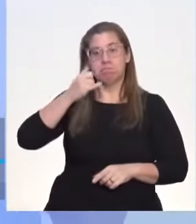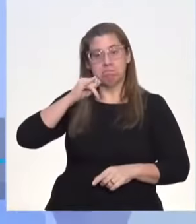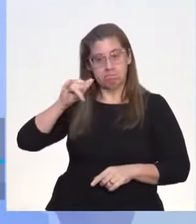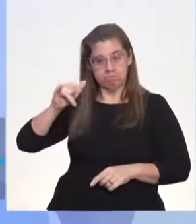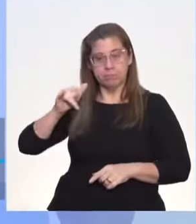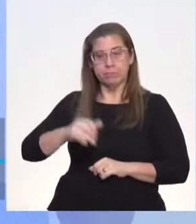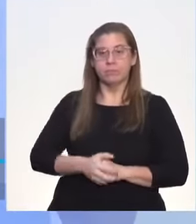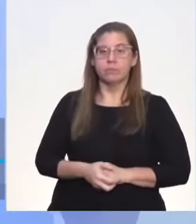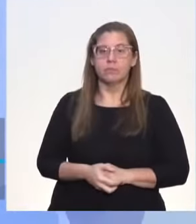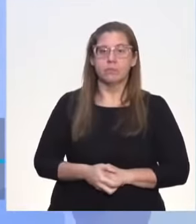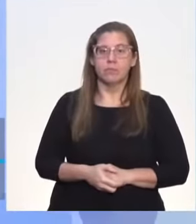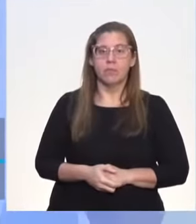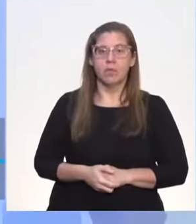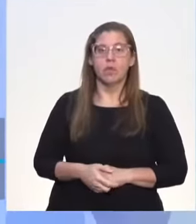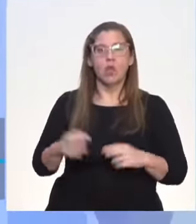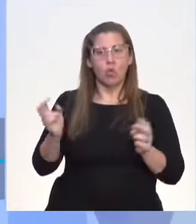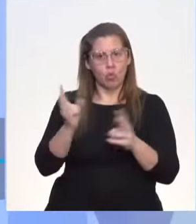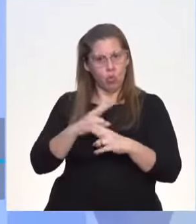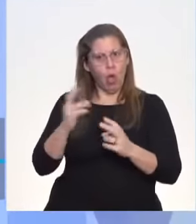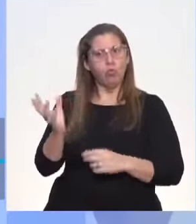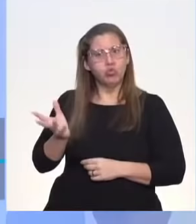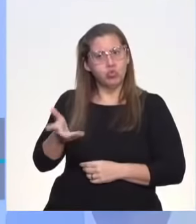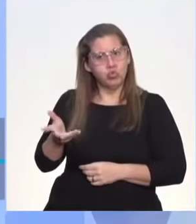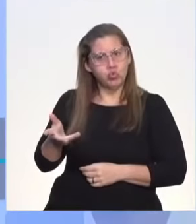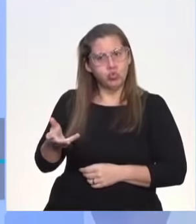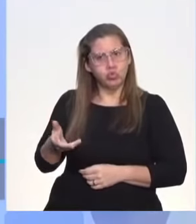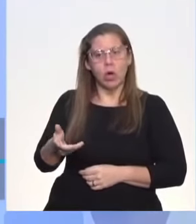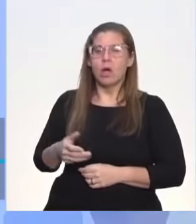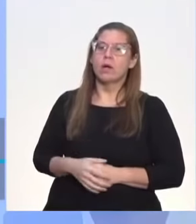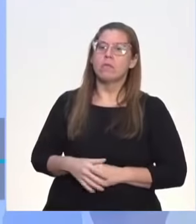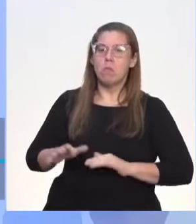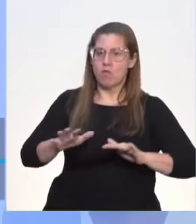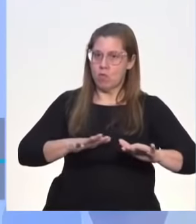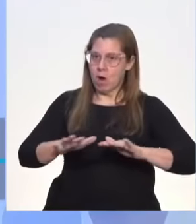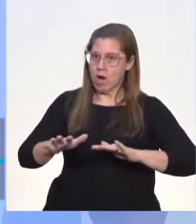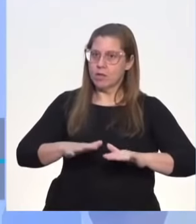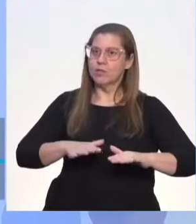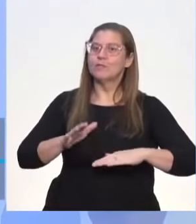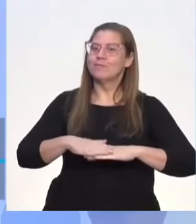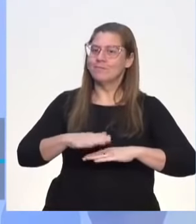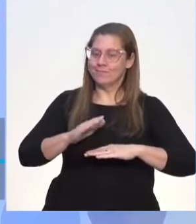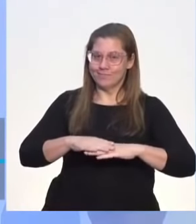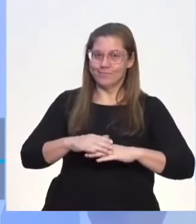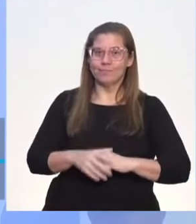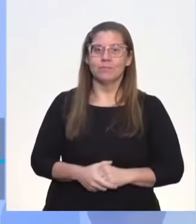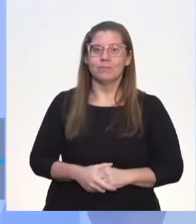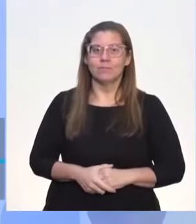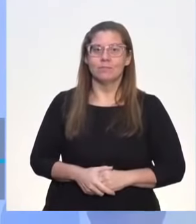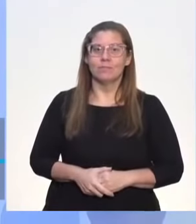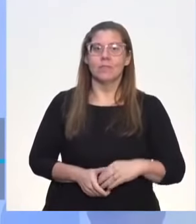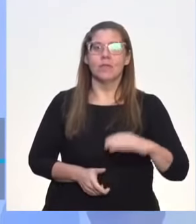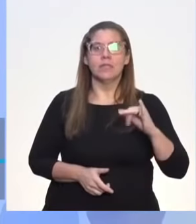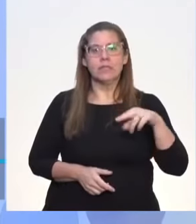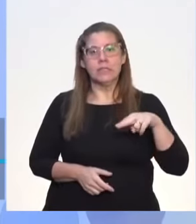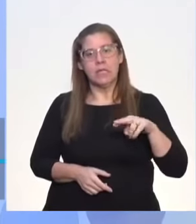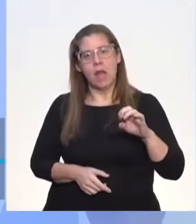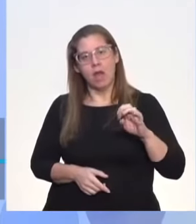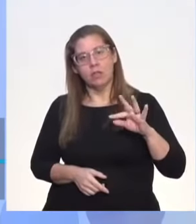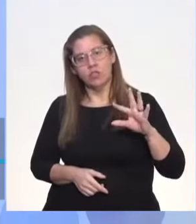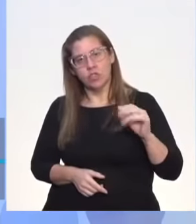energia do de velocidade que depende do movimento em plena ação que a energia de velocidade que chama energia